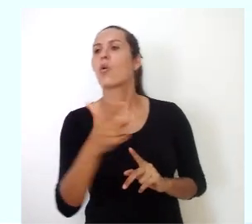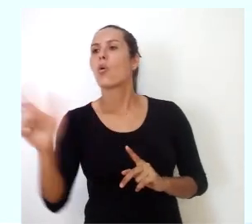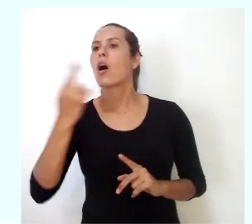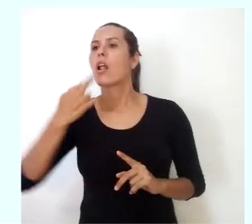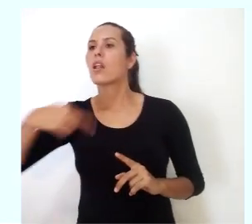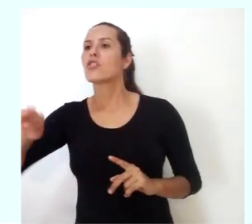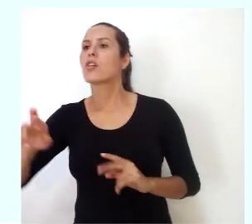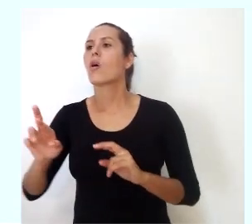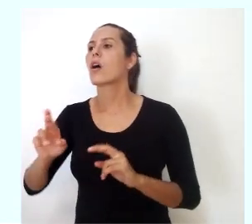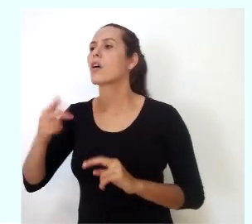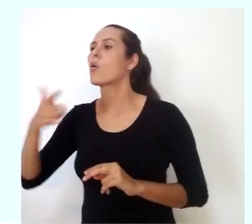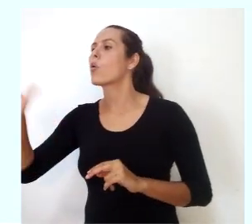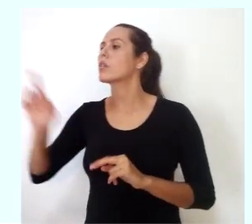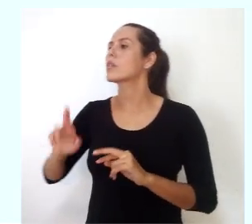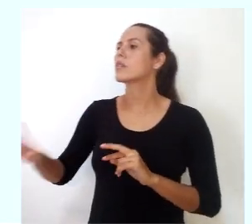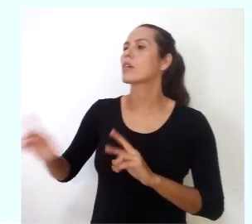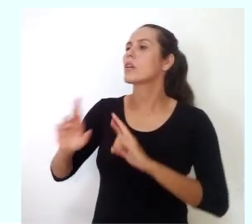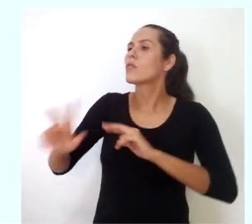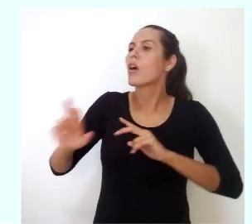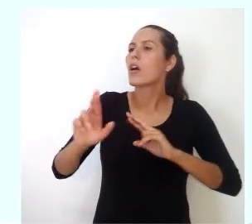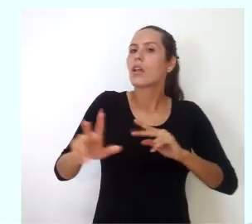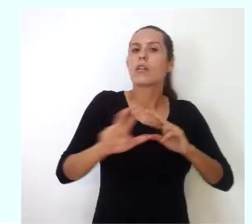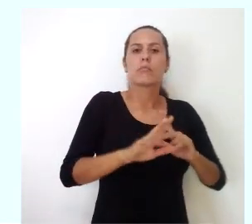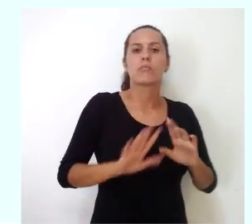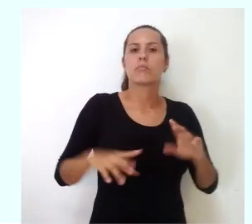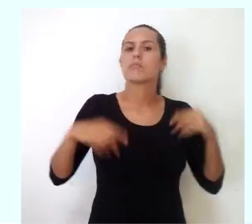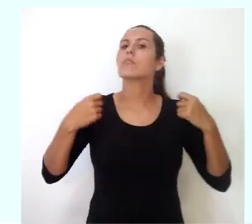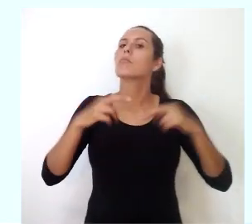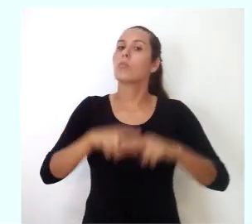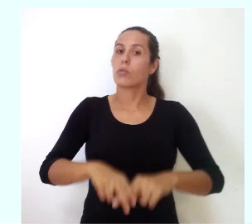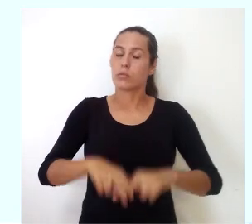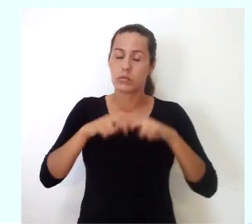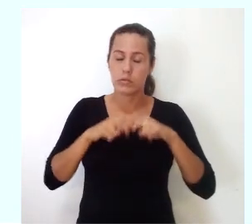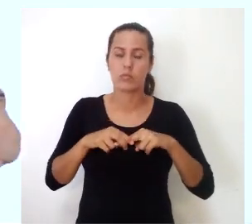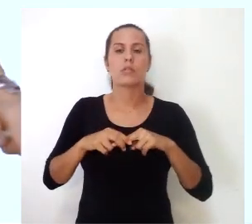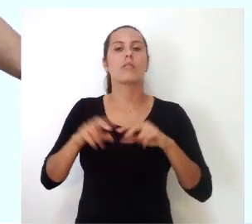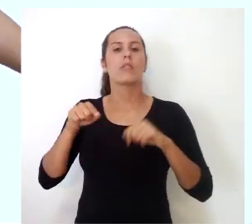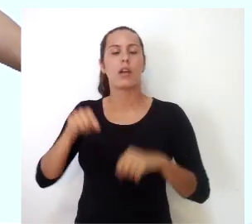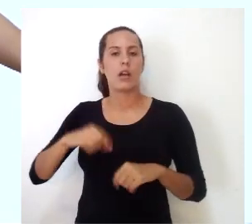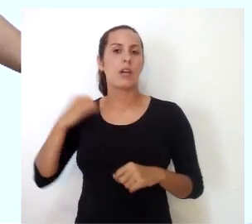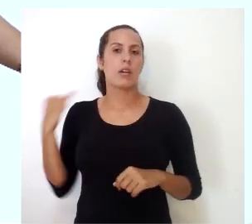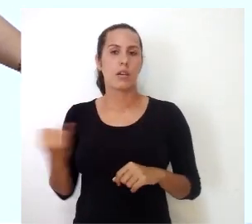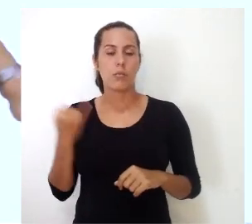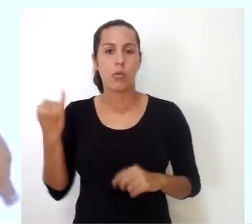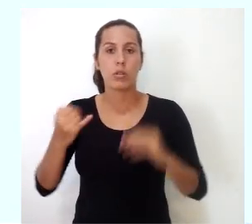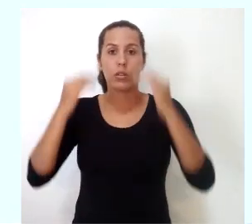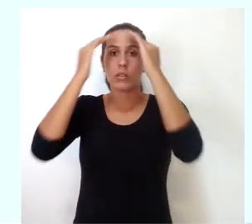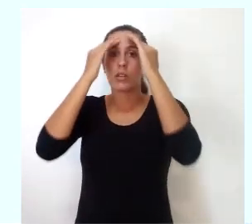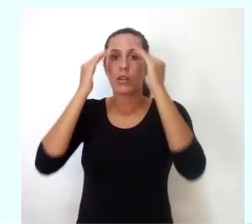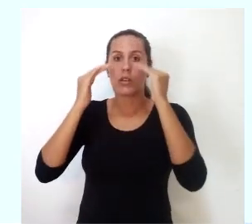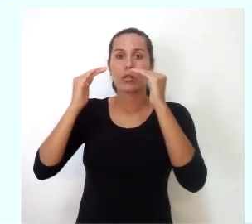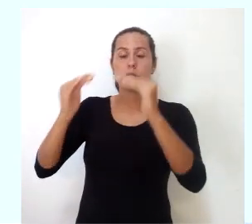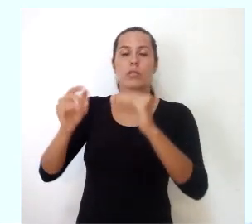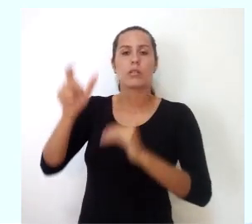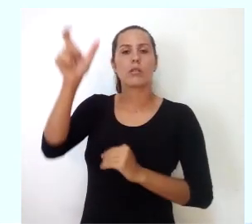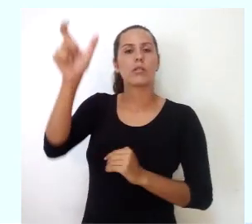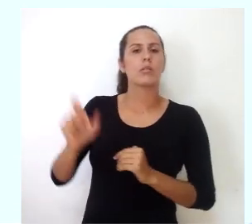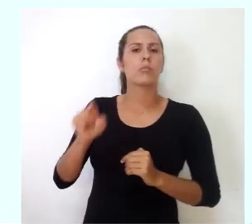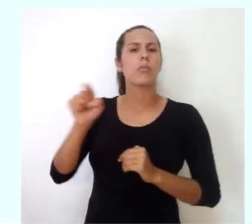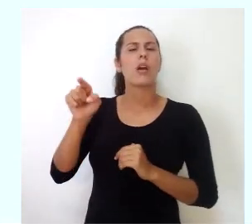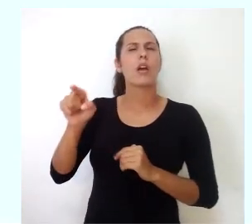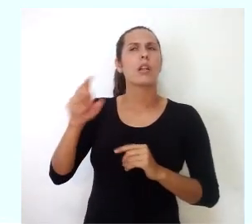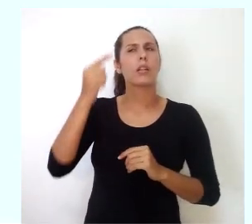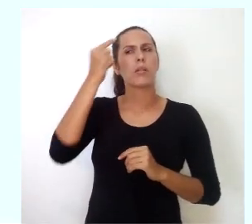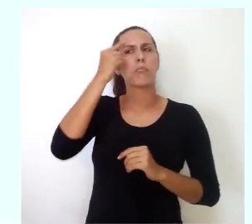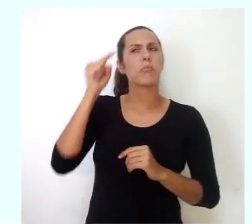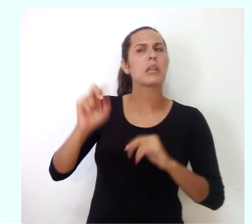naquela tecla. É preciso respeitar o outro porque ele pensa diferente de mim. Porque por ele pensar